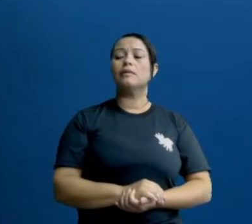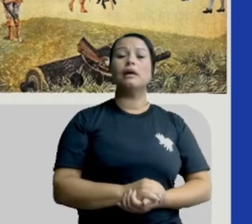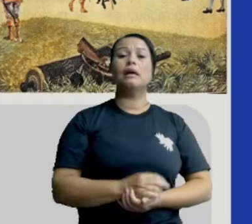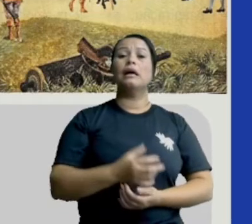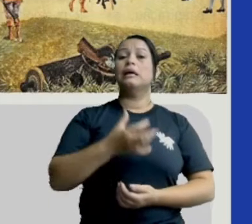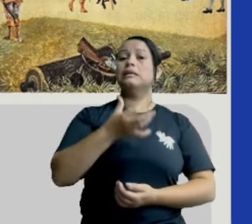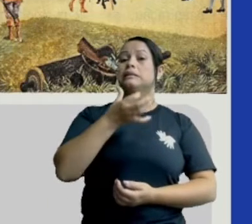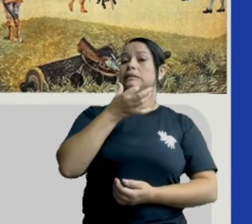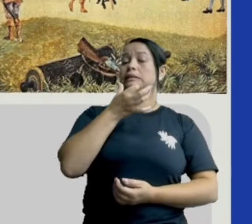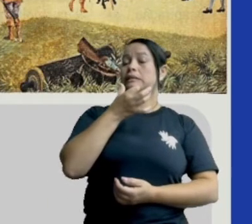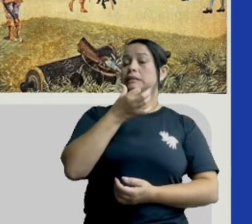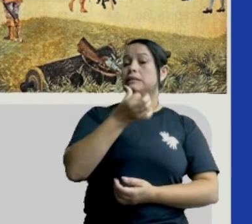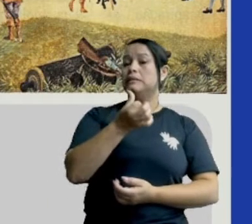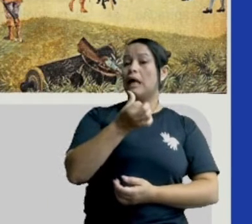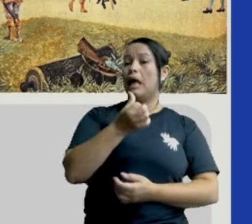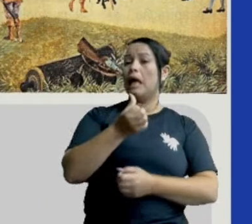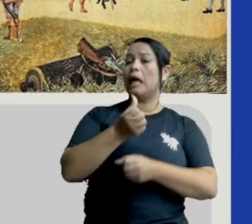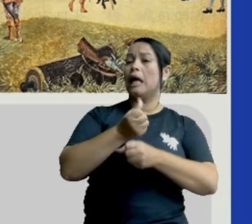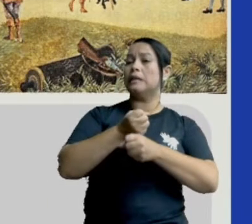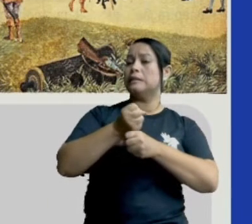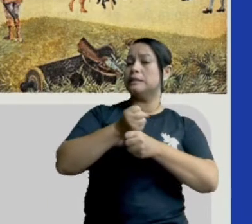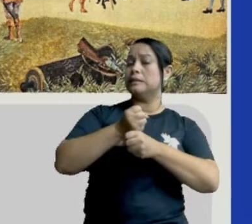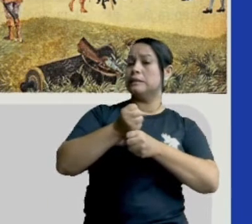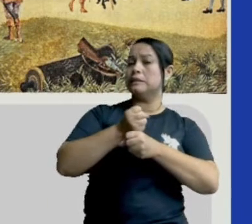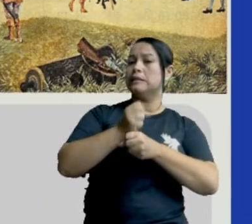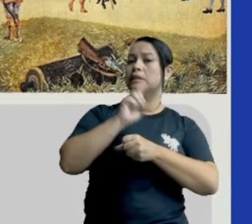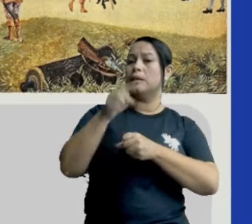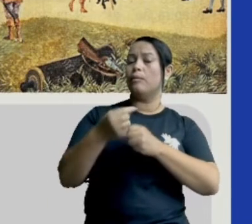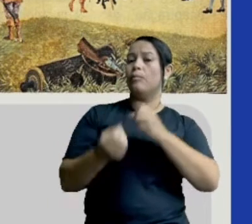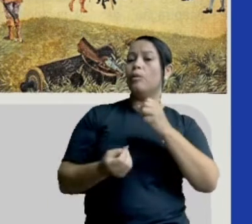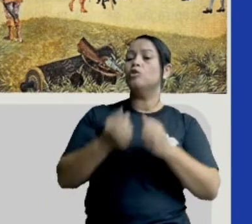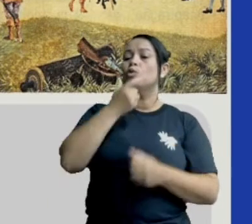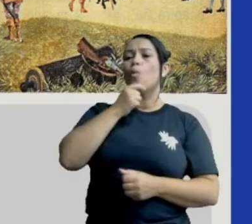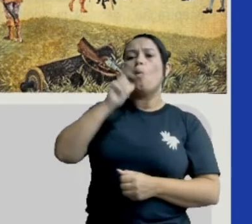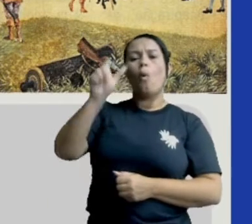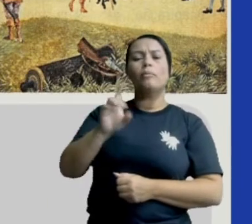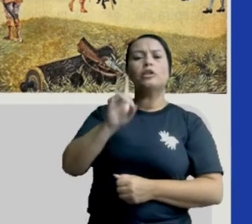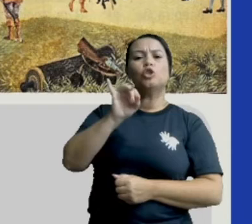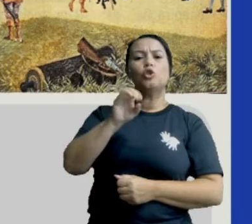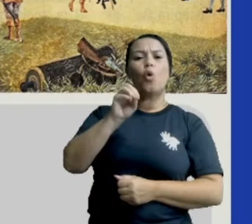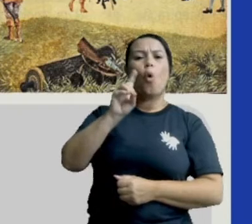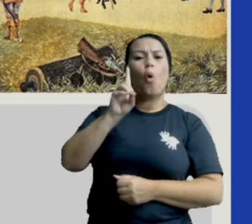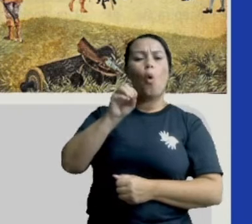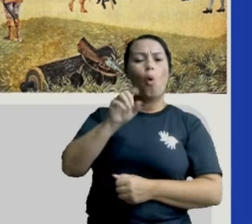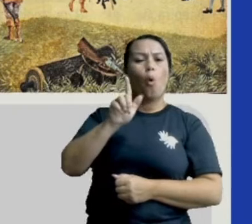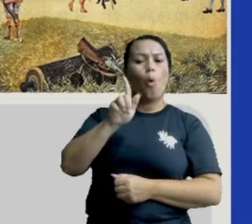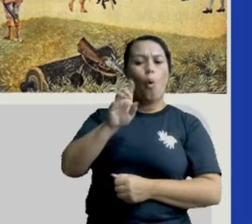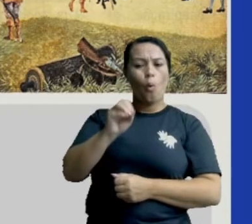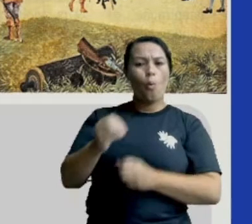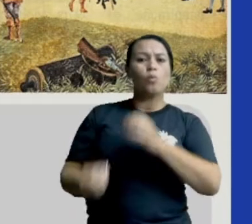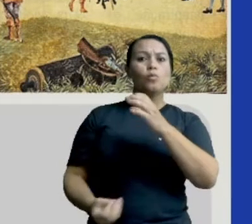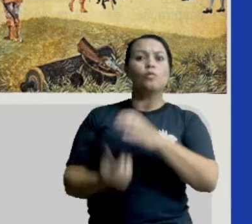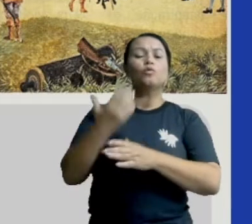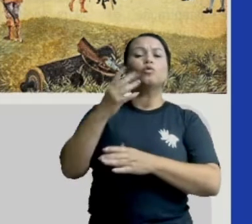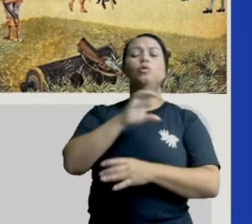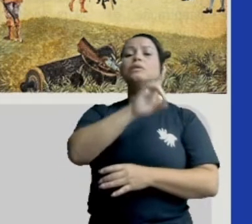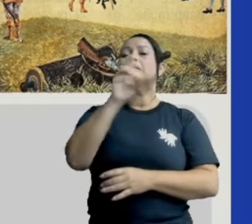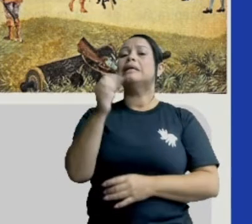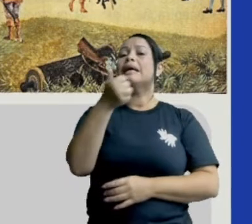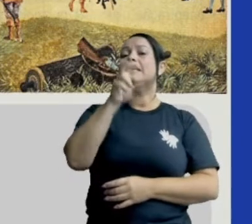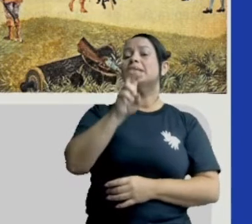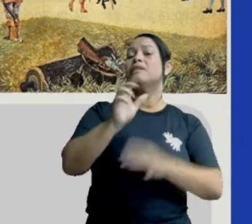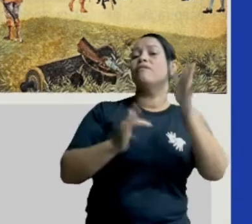6 anos após Diogo de Braga ter fundado nosso povoado, exatamente no dia 15 de fevereiro